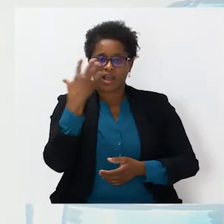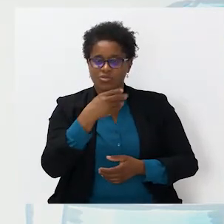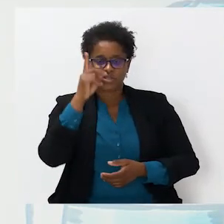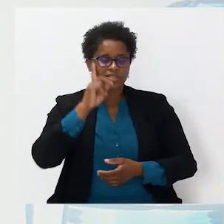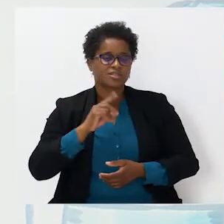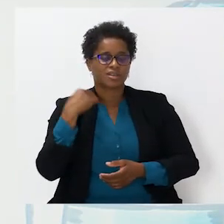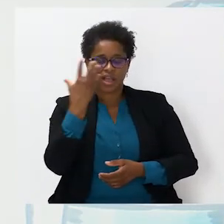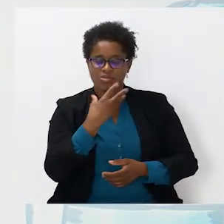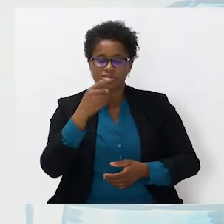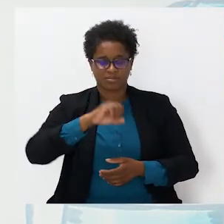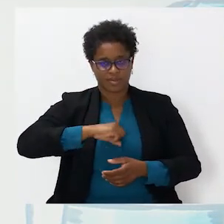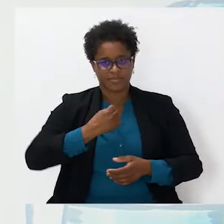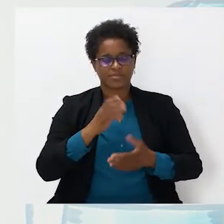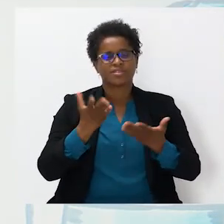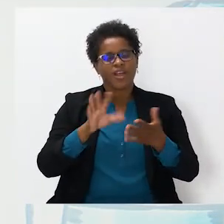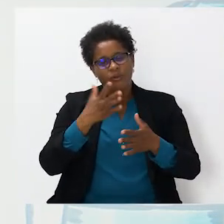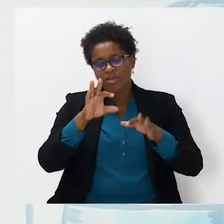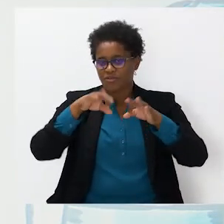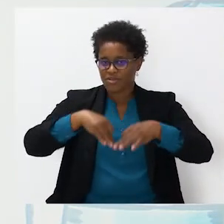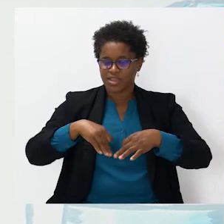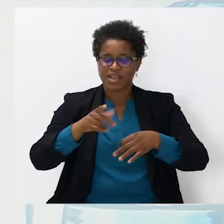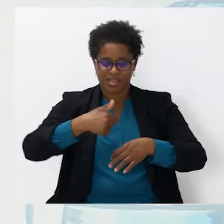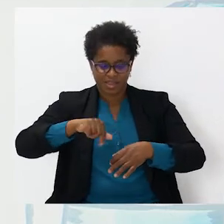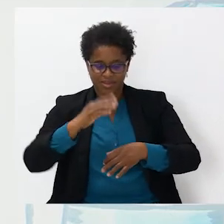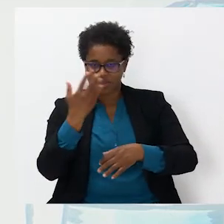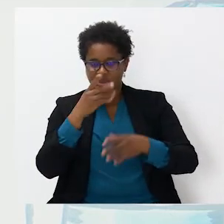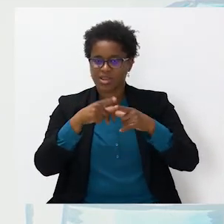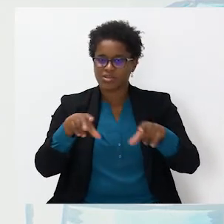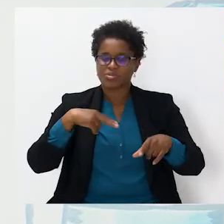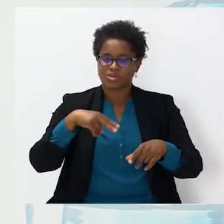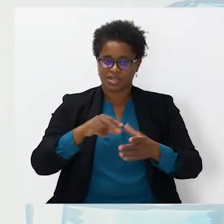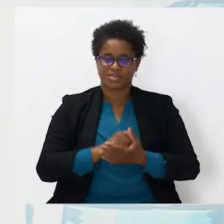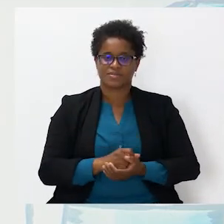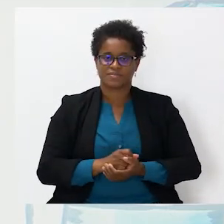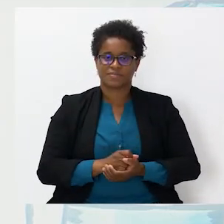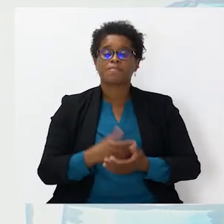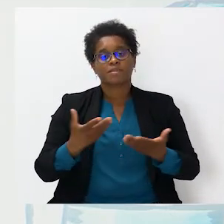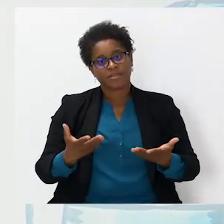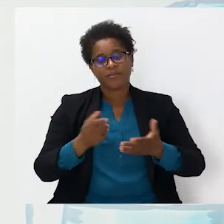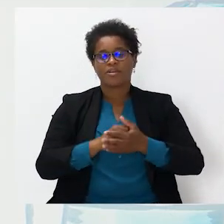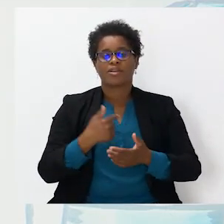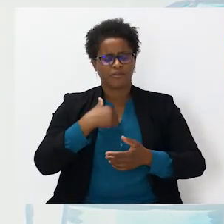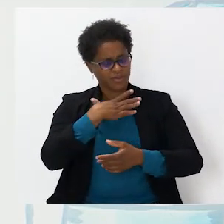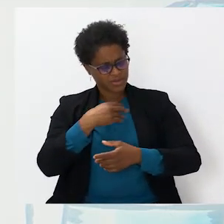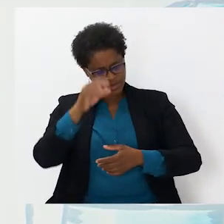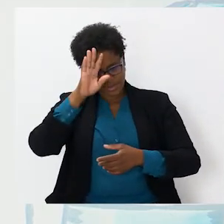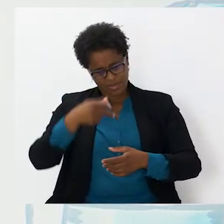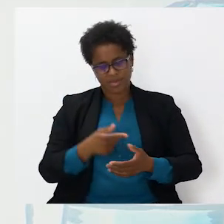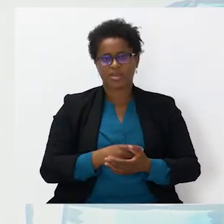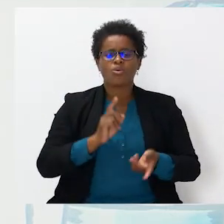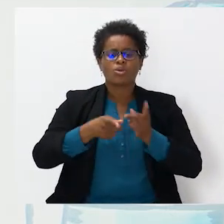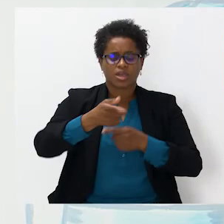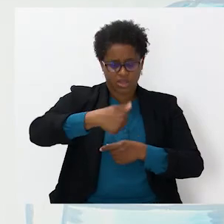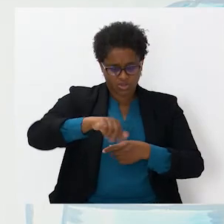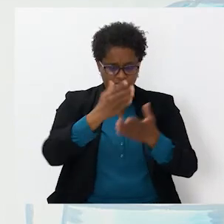minhas alunas, estamos quase no final da nossa aula de língua portuguesa. Por isso, eu gostaria de saber o que